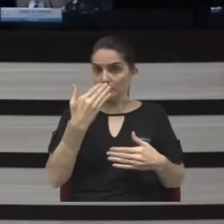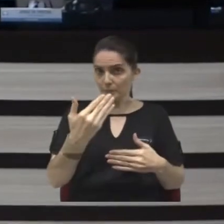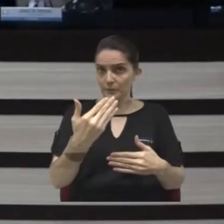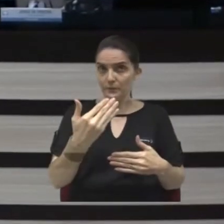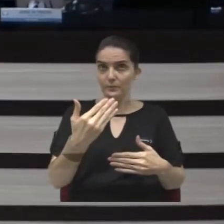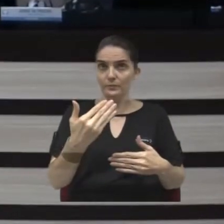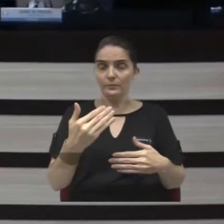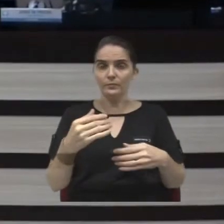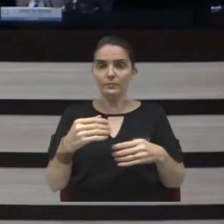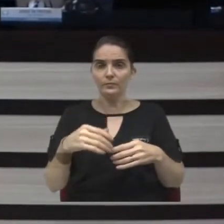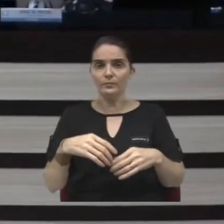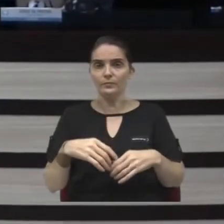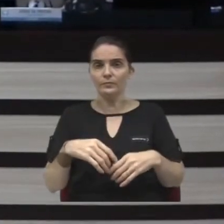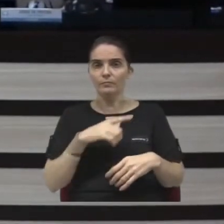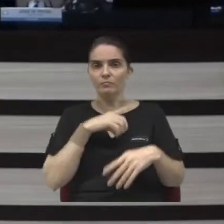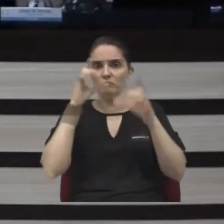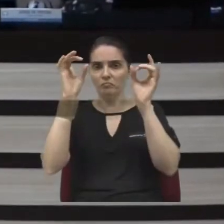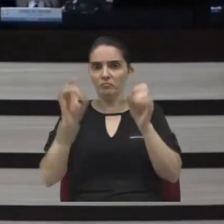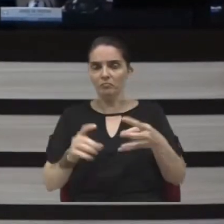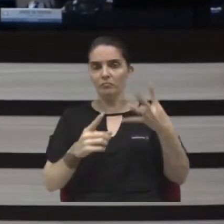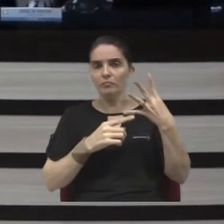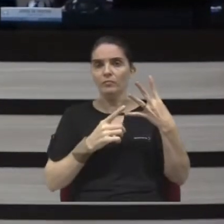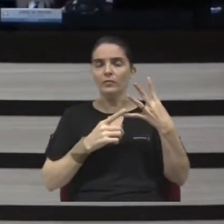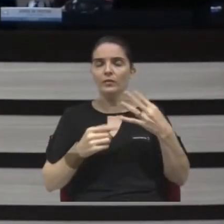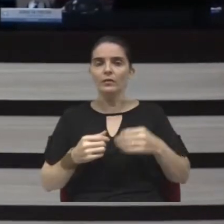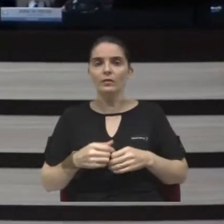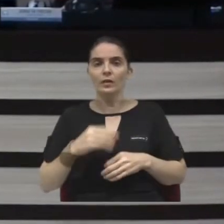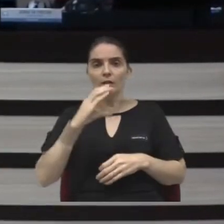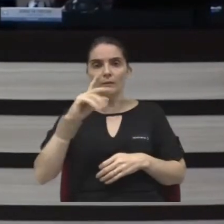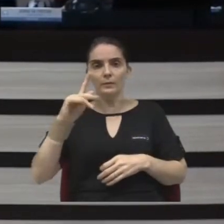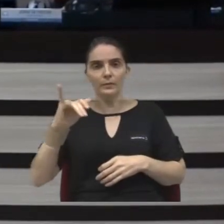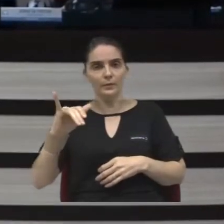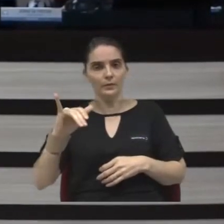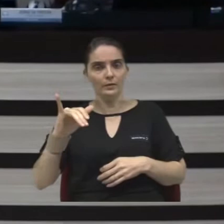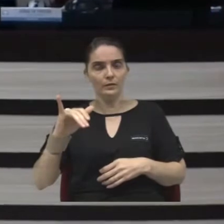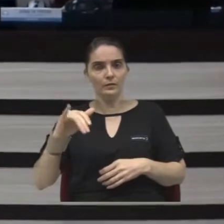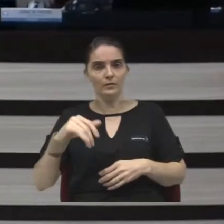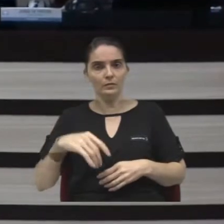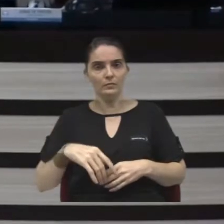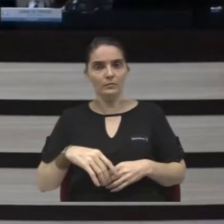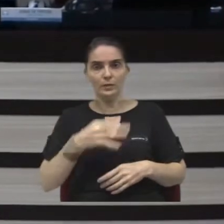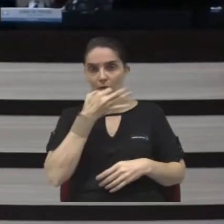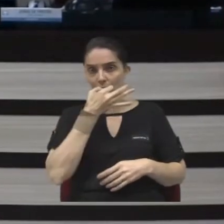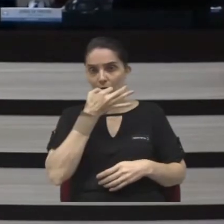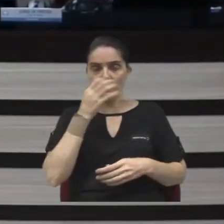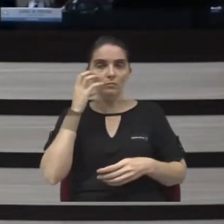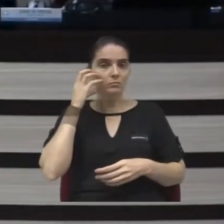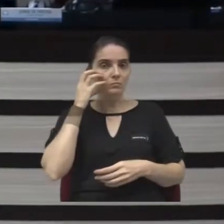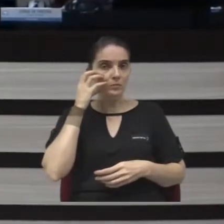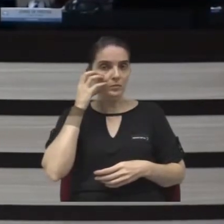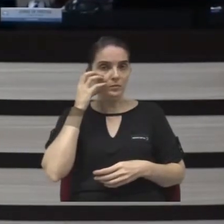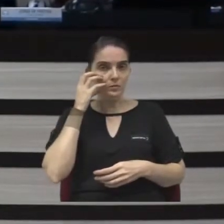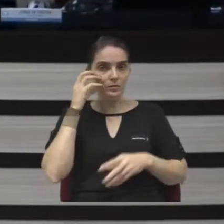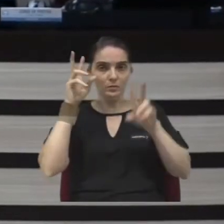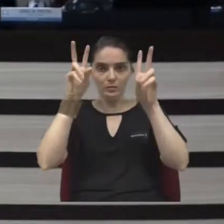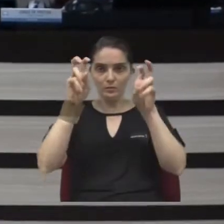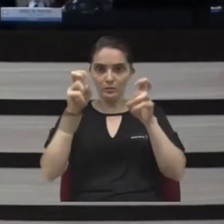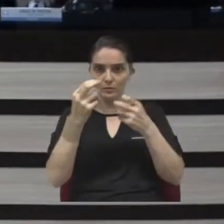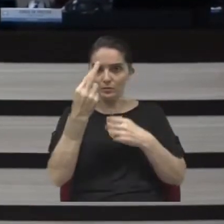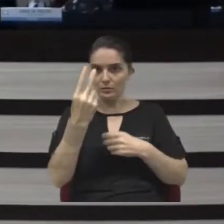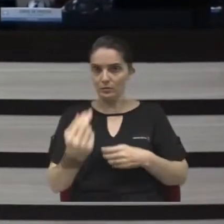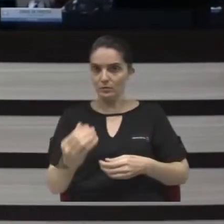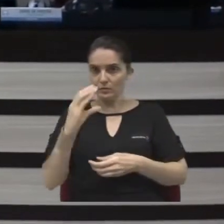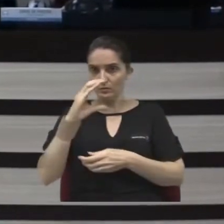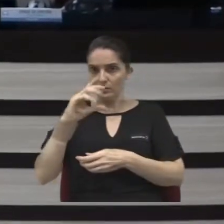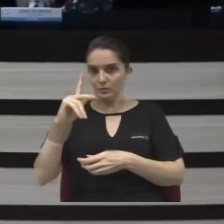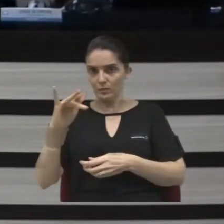suspensivo? Quarto, considerando que a CPI proposta pelo vereador Dr. Marcelo Rossi trata do mesmo tema da CPI em andamento nessa